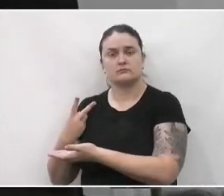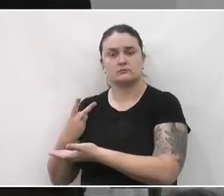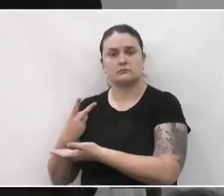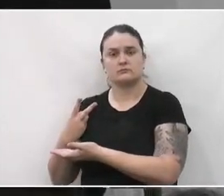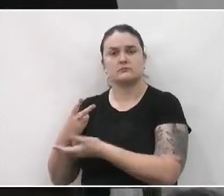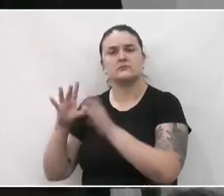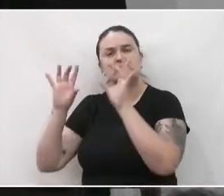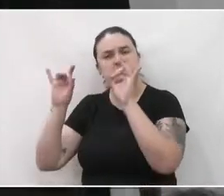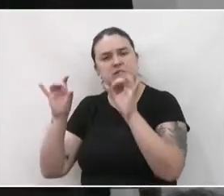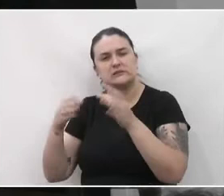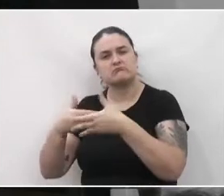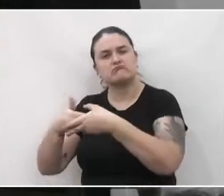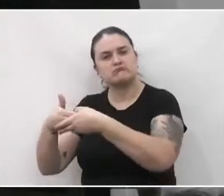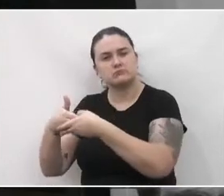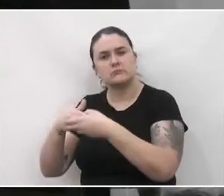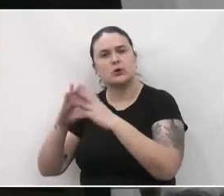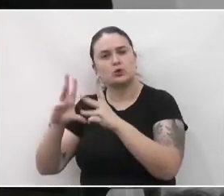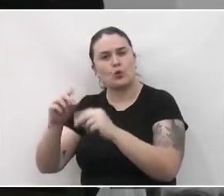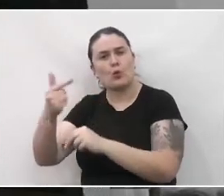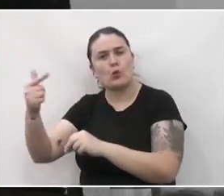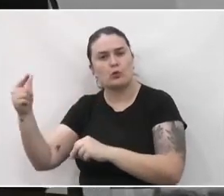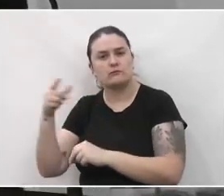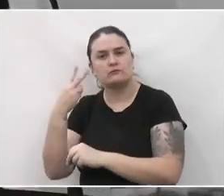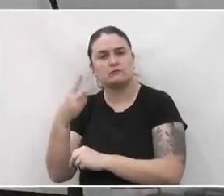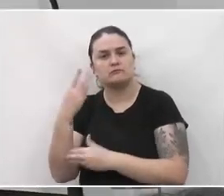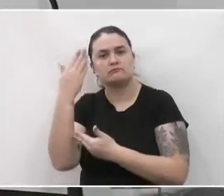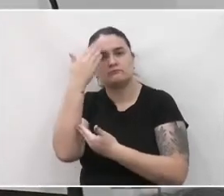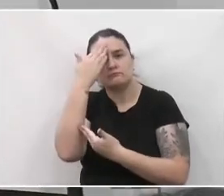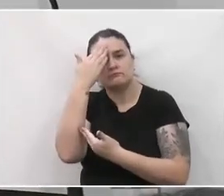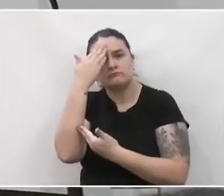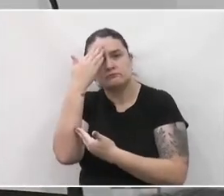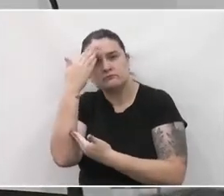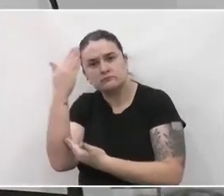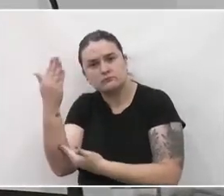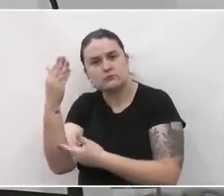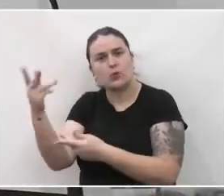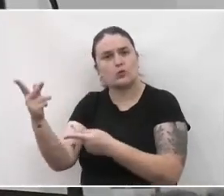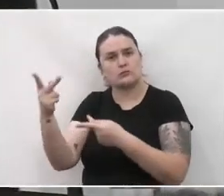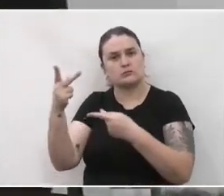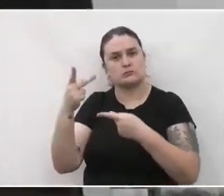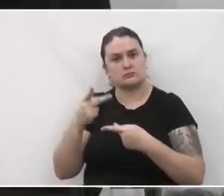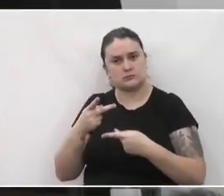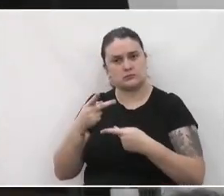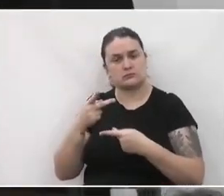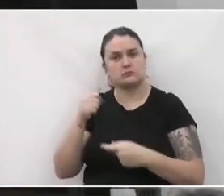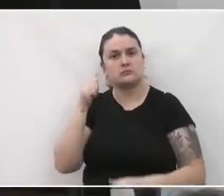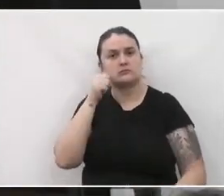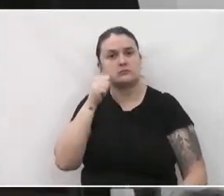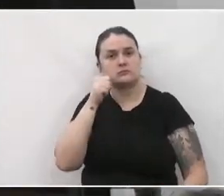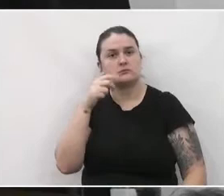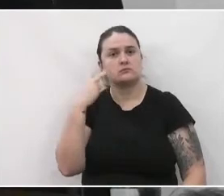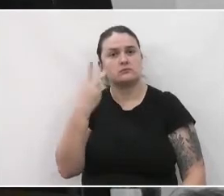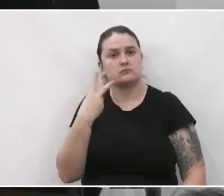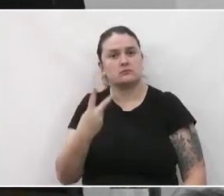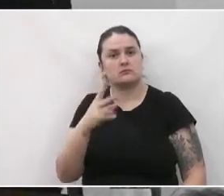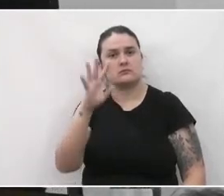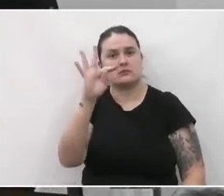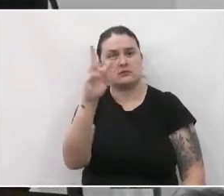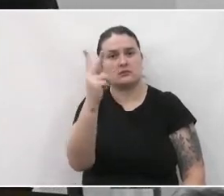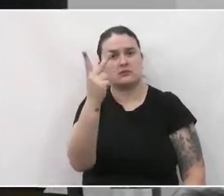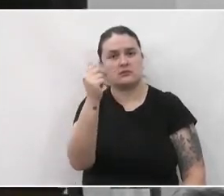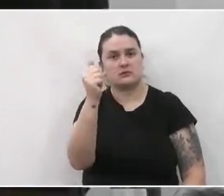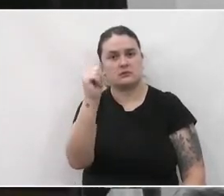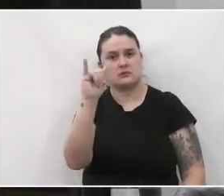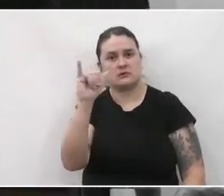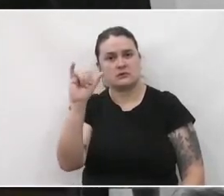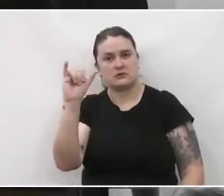cordialmente a todos os outros vereadores. Agradeço o convite da vereadora Thaís Bieberbach para